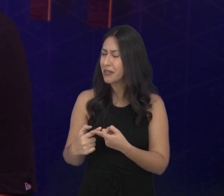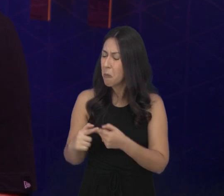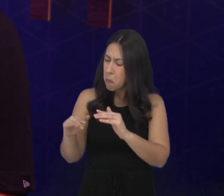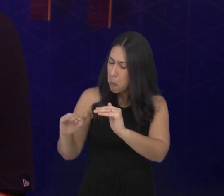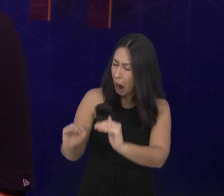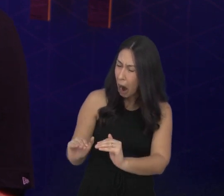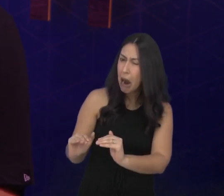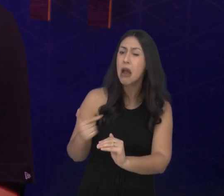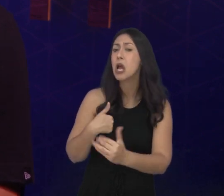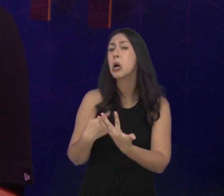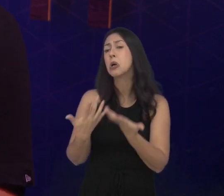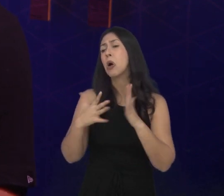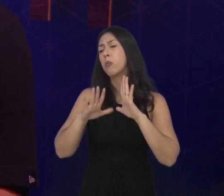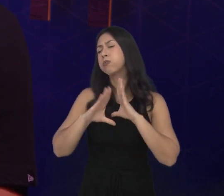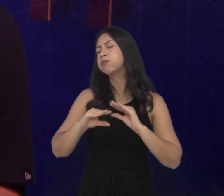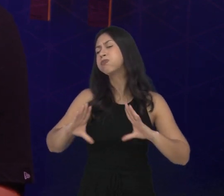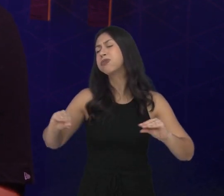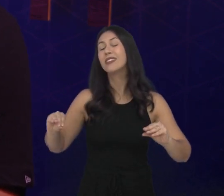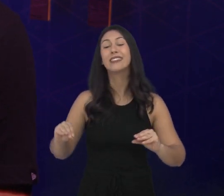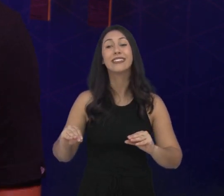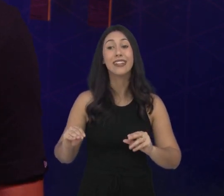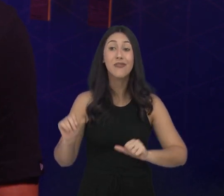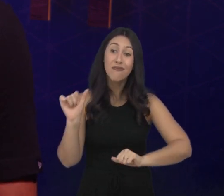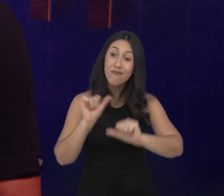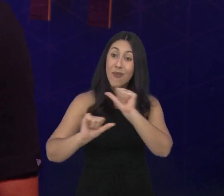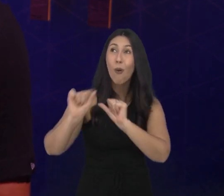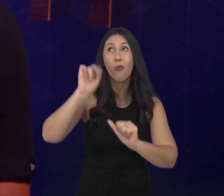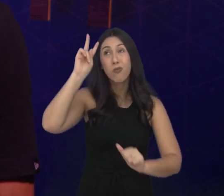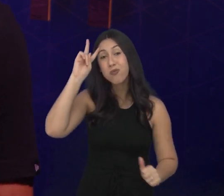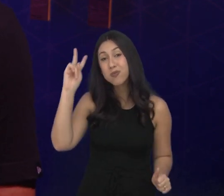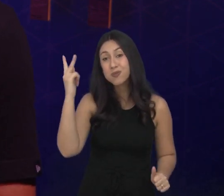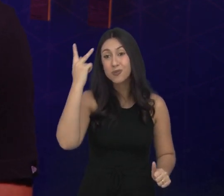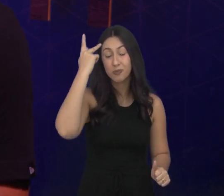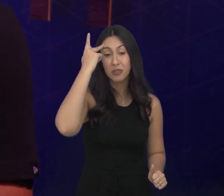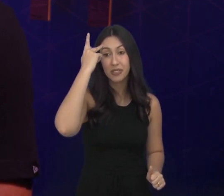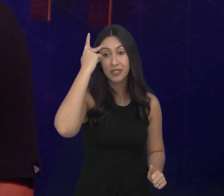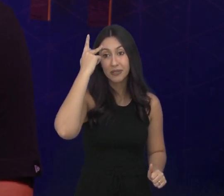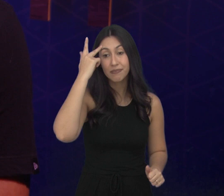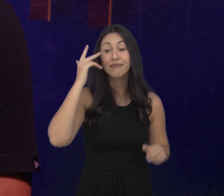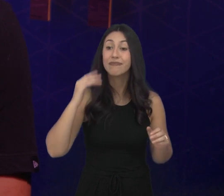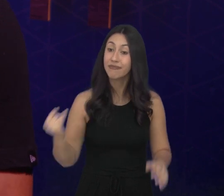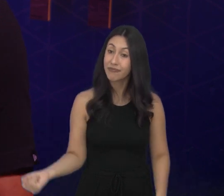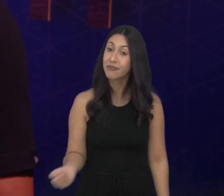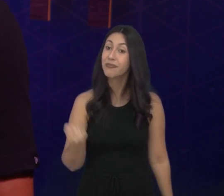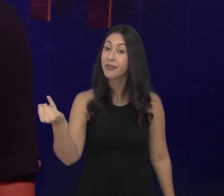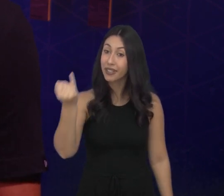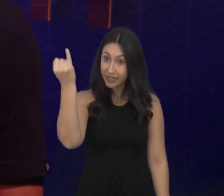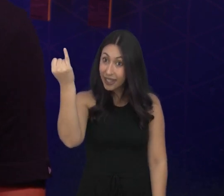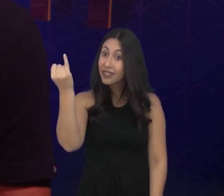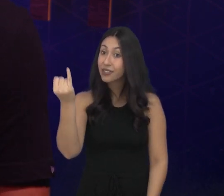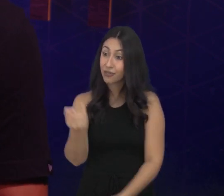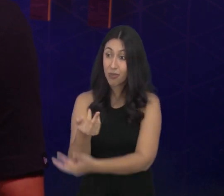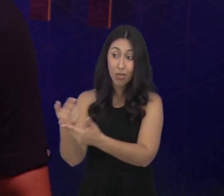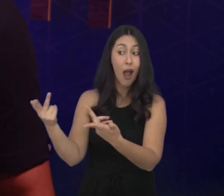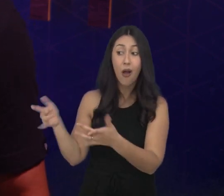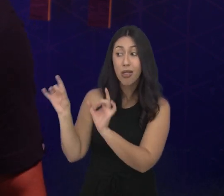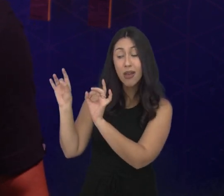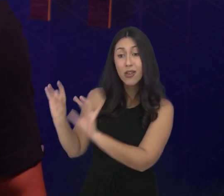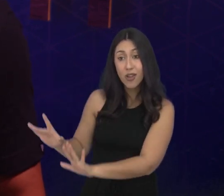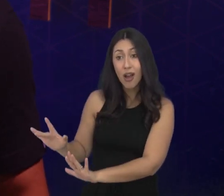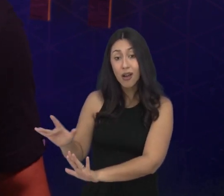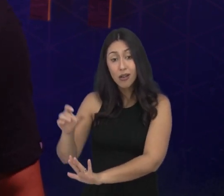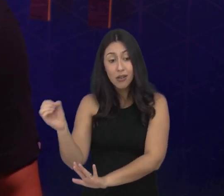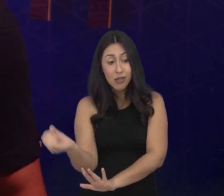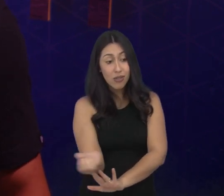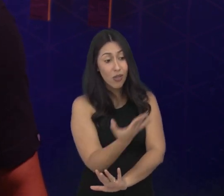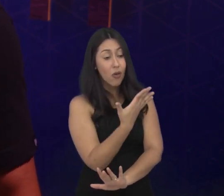um Eclipse, entendeu? E hoje eu quero um conforto. Aí você começa a reavaliar algumas coisas, que é importante se abandonar também